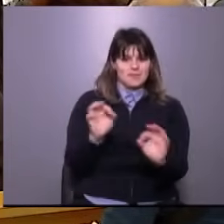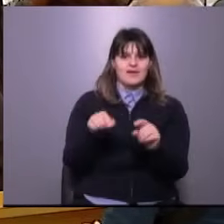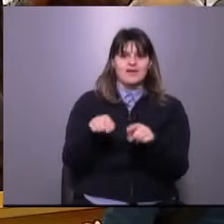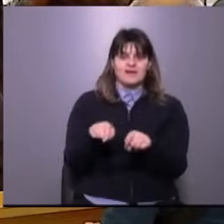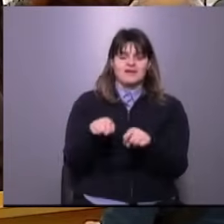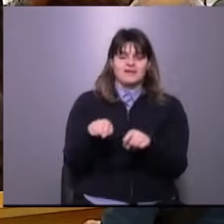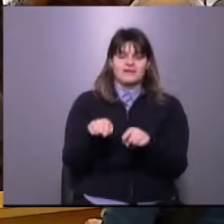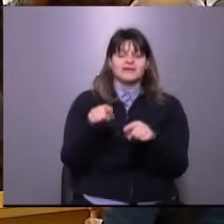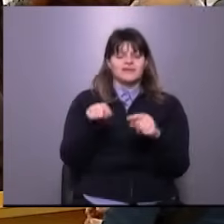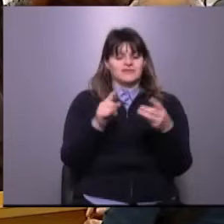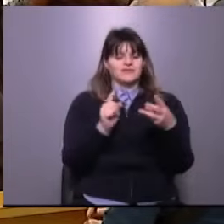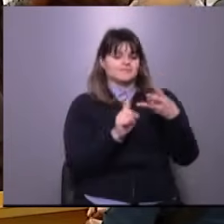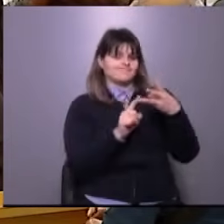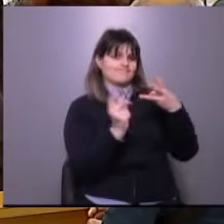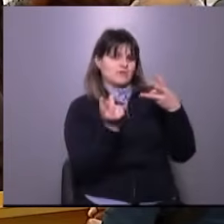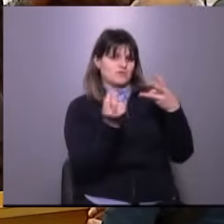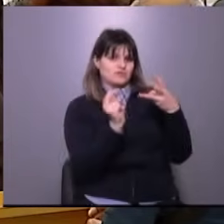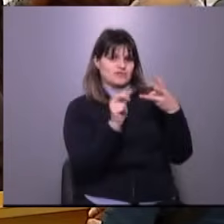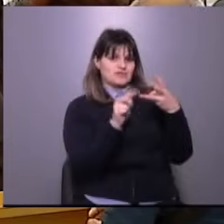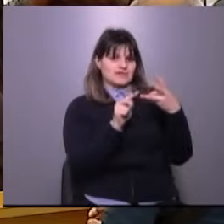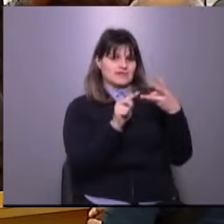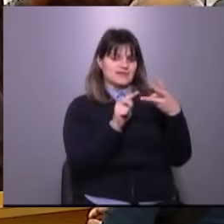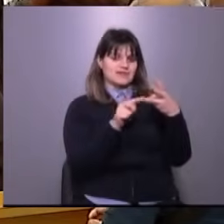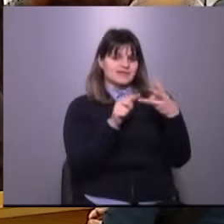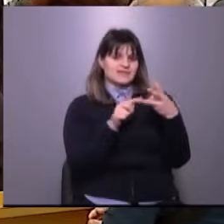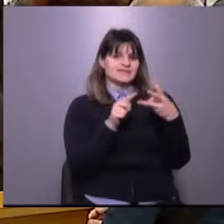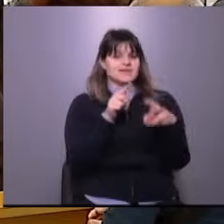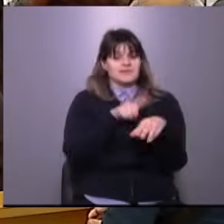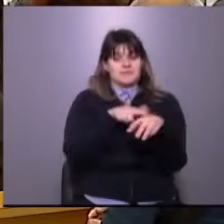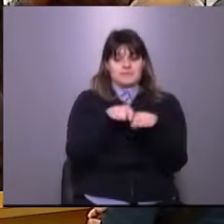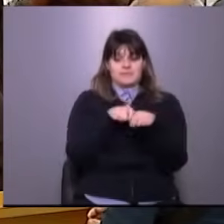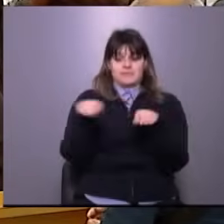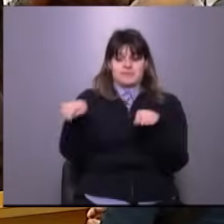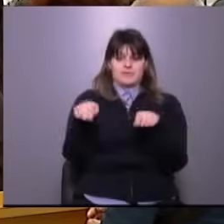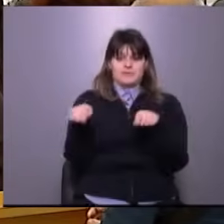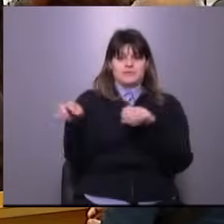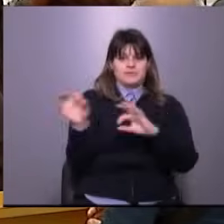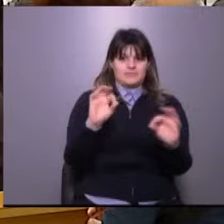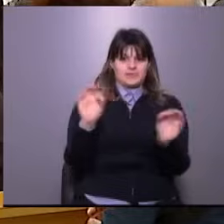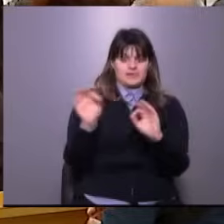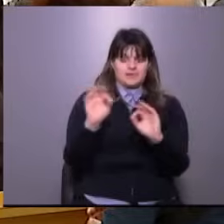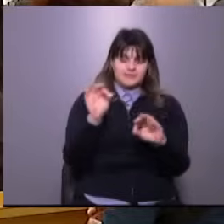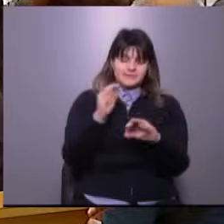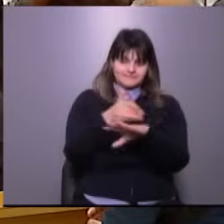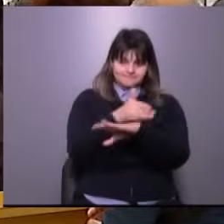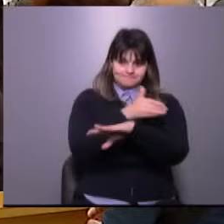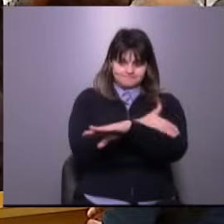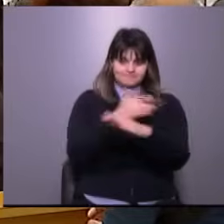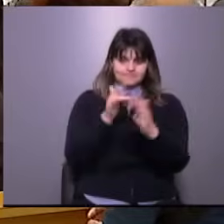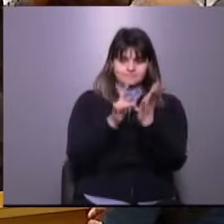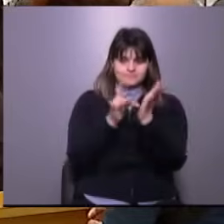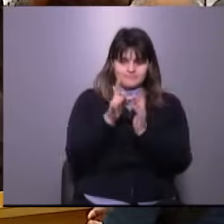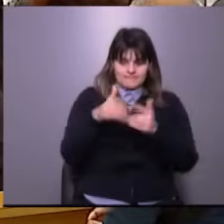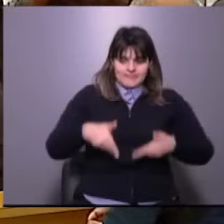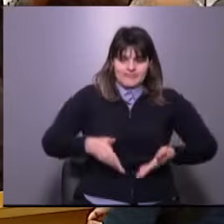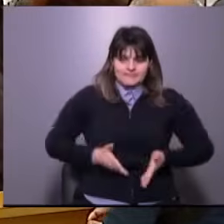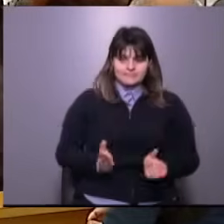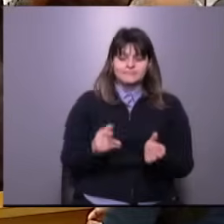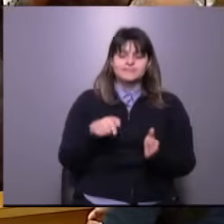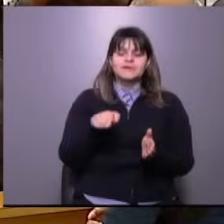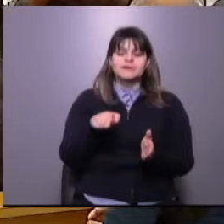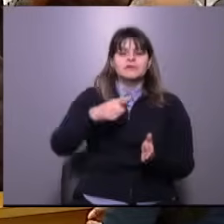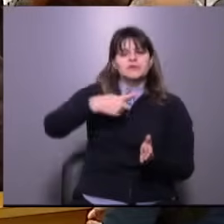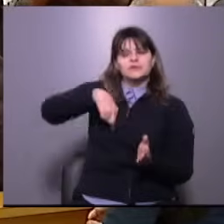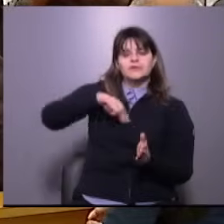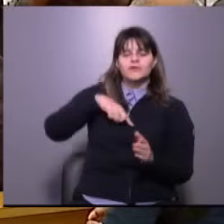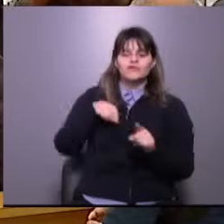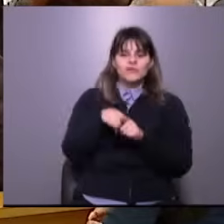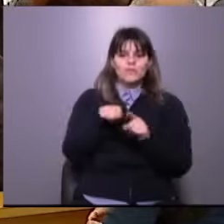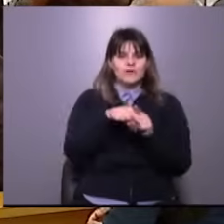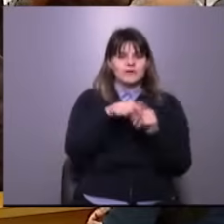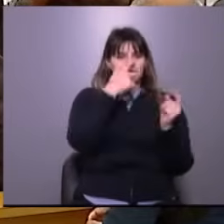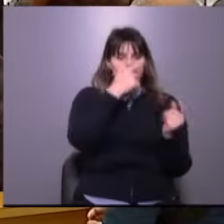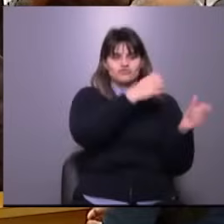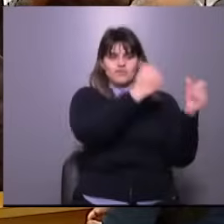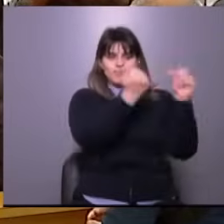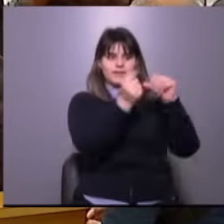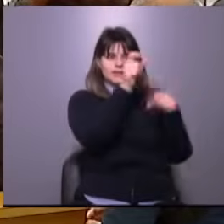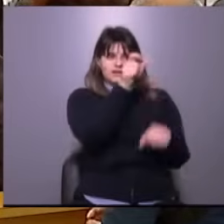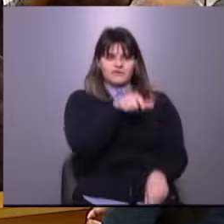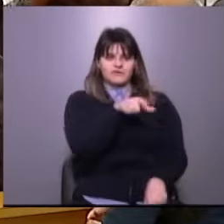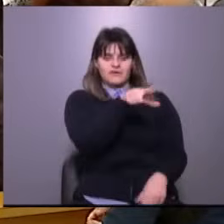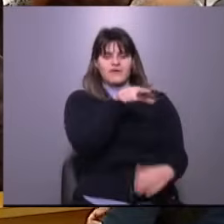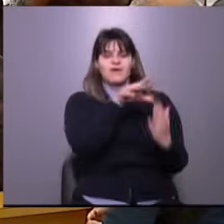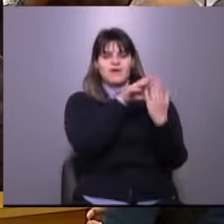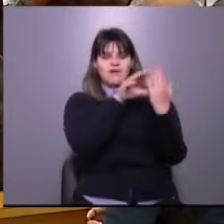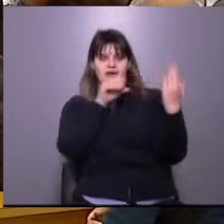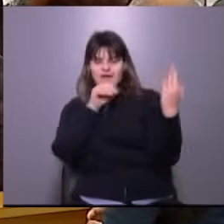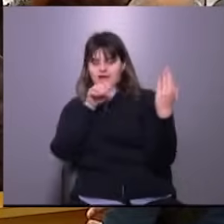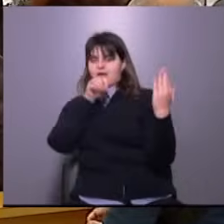um terceiro desafio que este tempo do Advento nos lança. O percebermos que nós, cristãos, somos chamados a imitar João